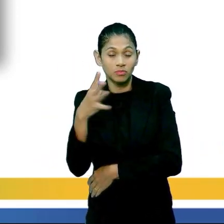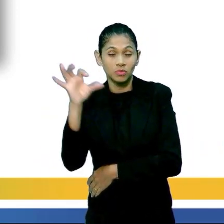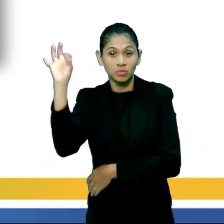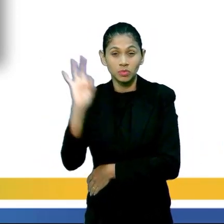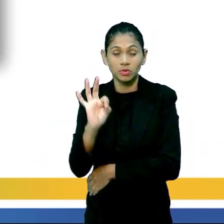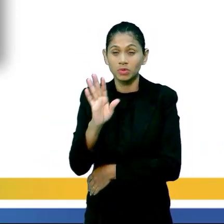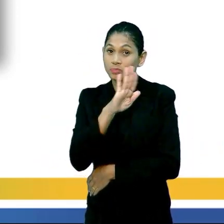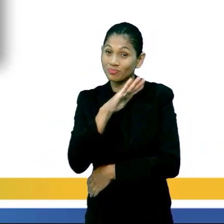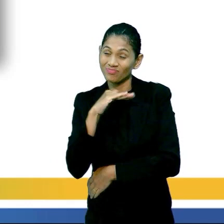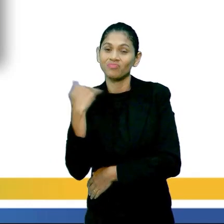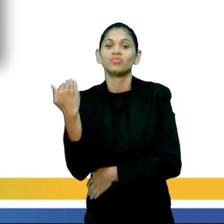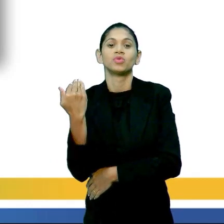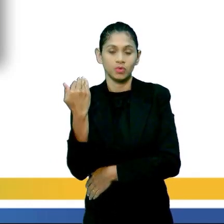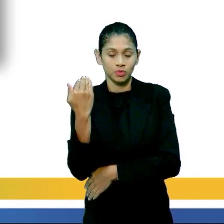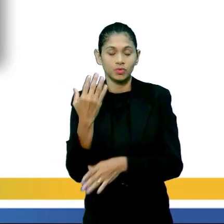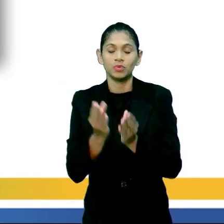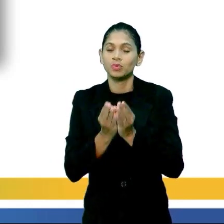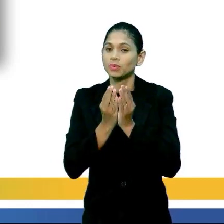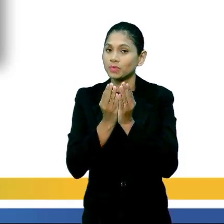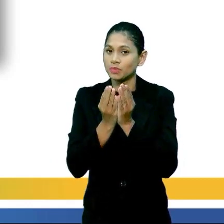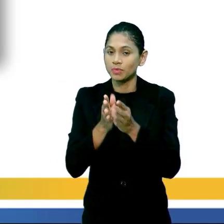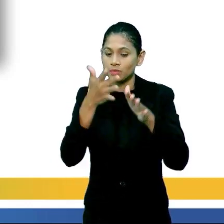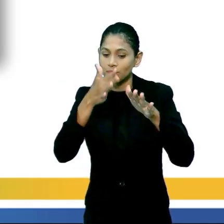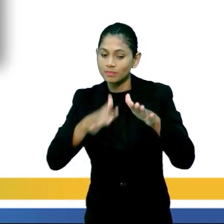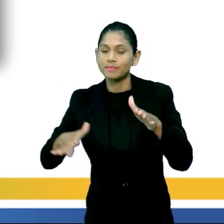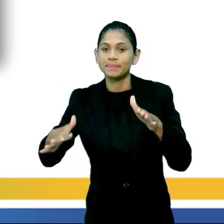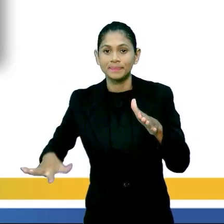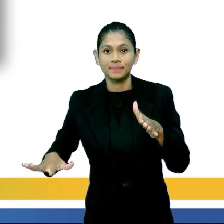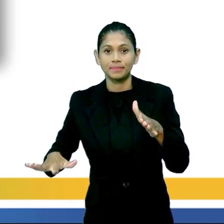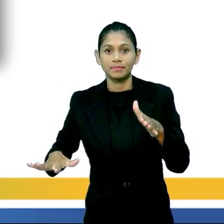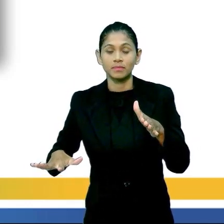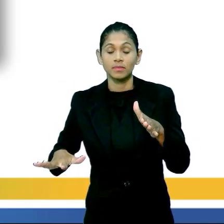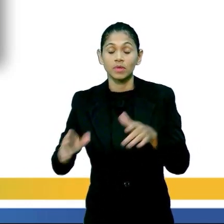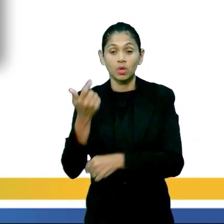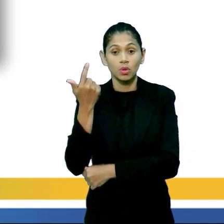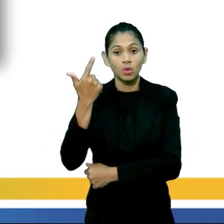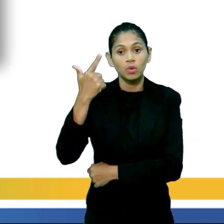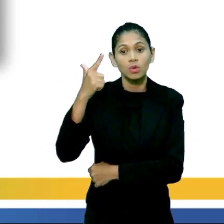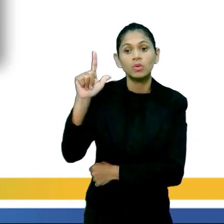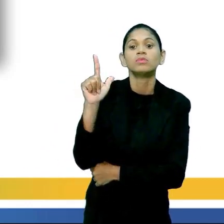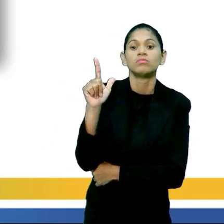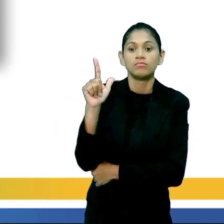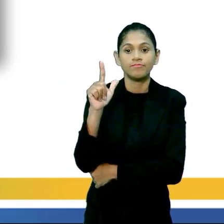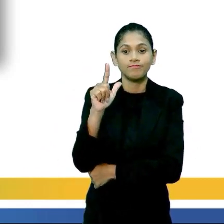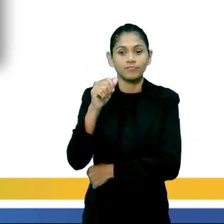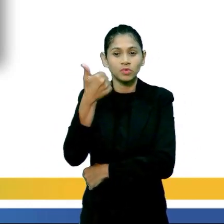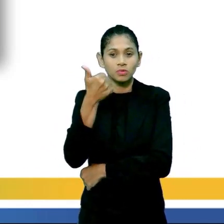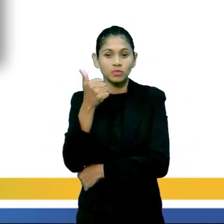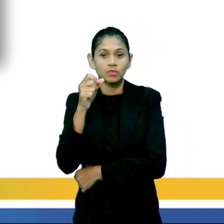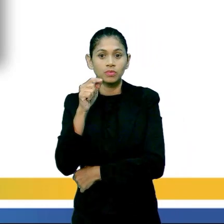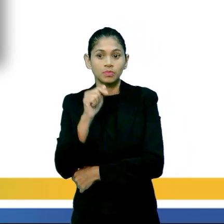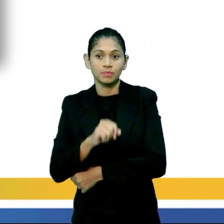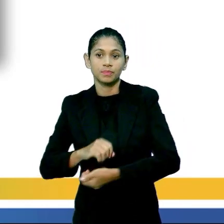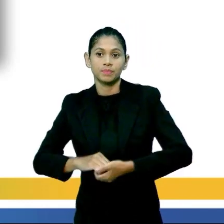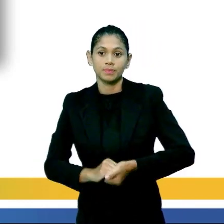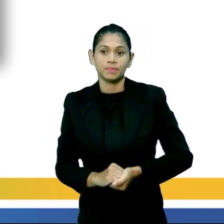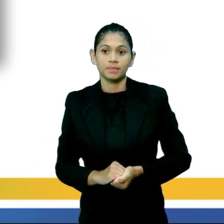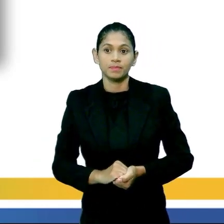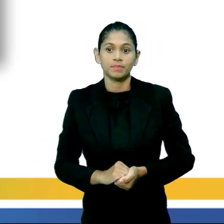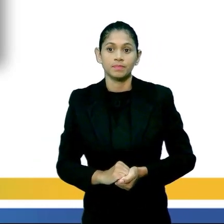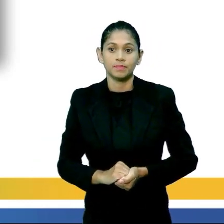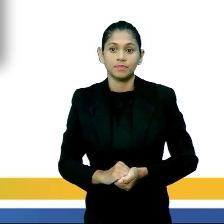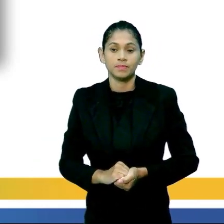6 a 10% morria em outro ponto de embarque à espera do navio. De 9 a 15% morria na travessia.